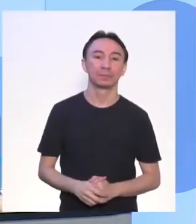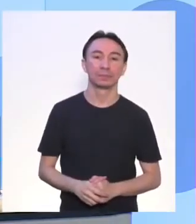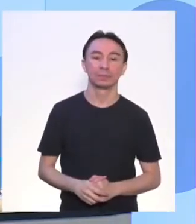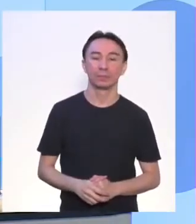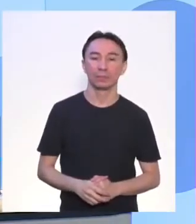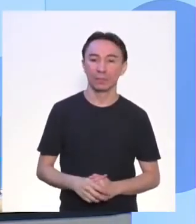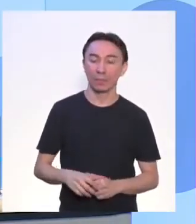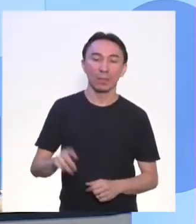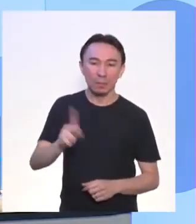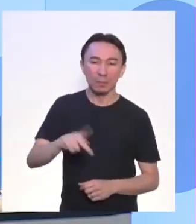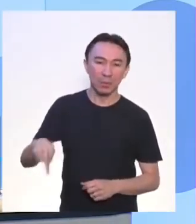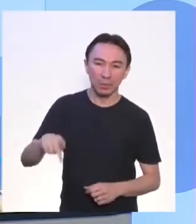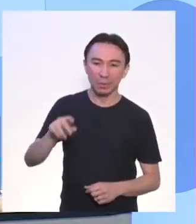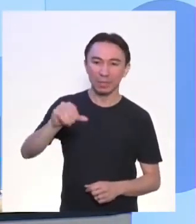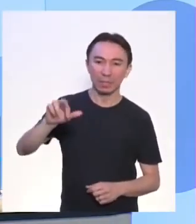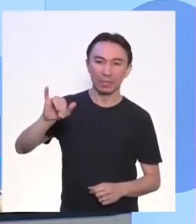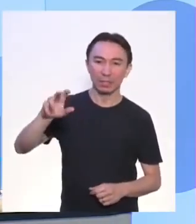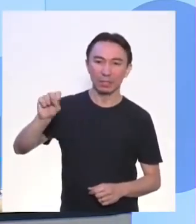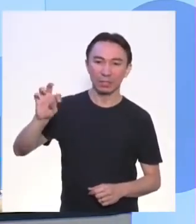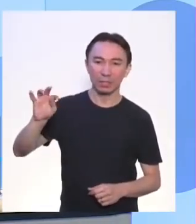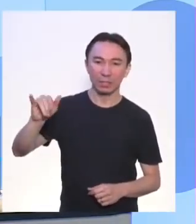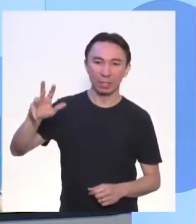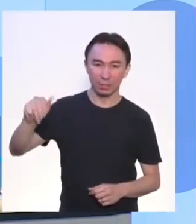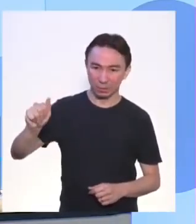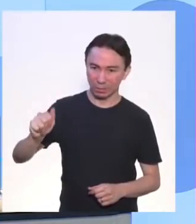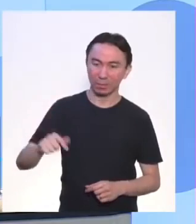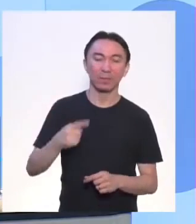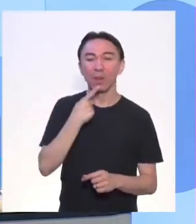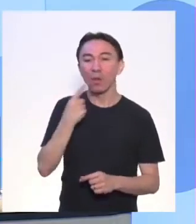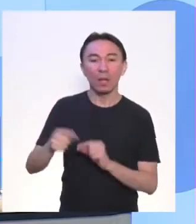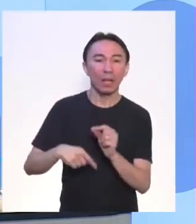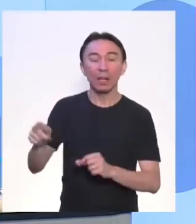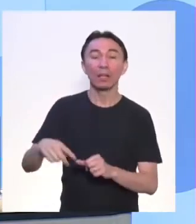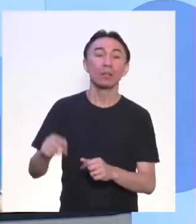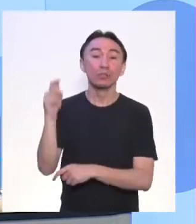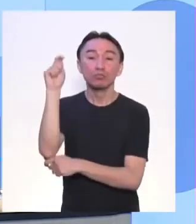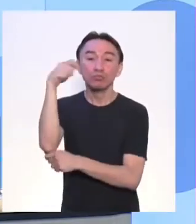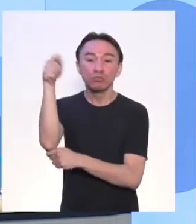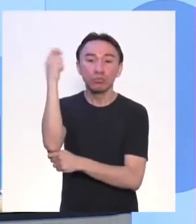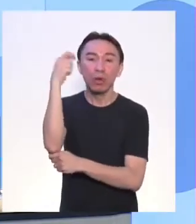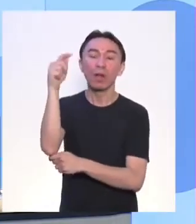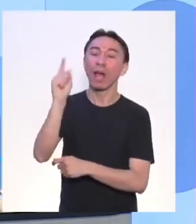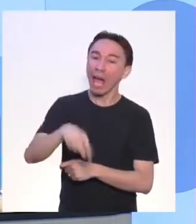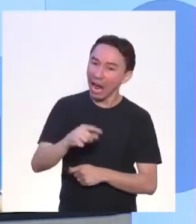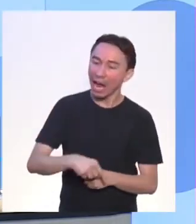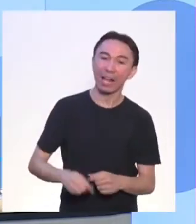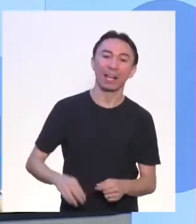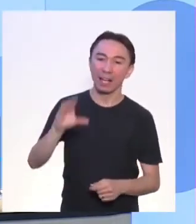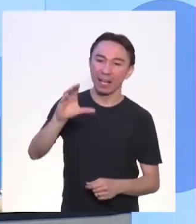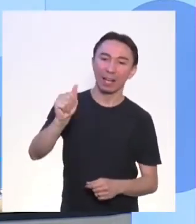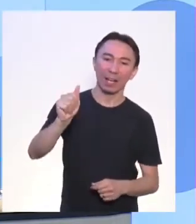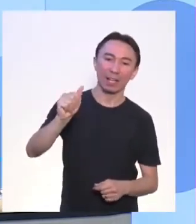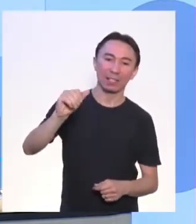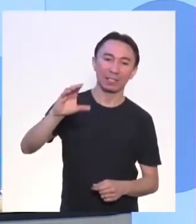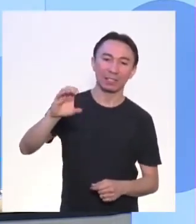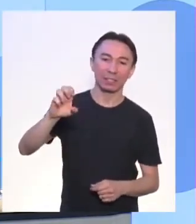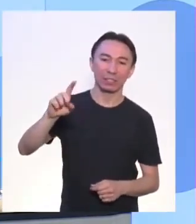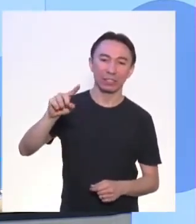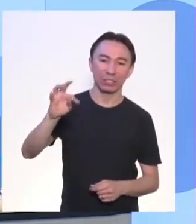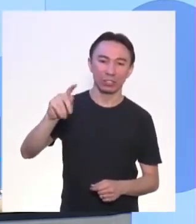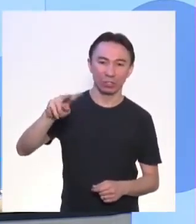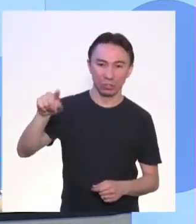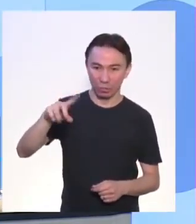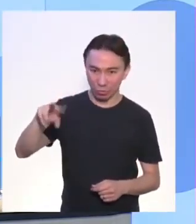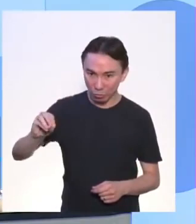A Pro Cristiane falou que no Rio Grande é cacetinho. A Pro Marcela colocou pane e